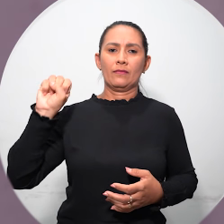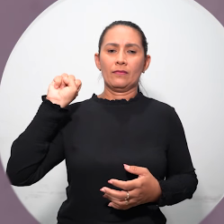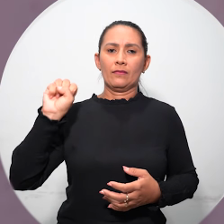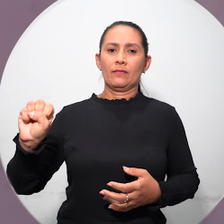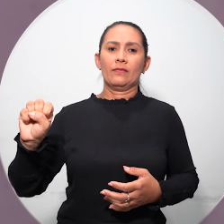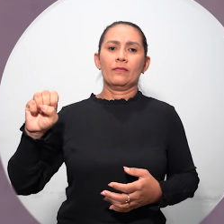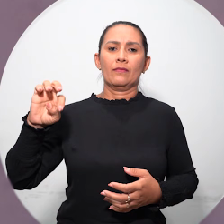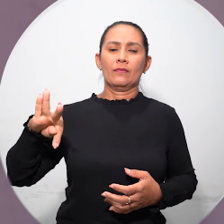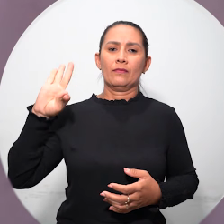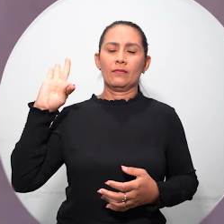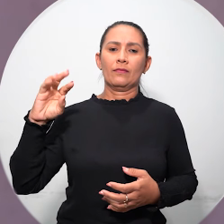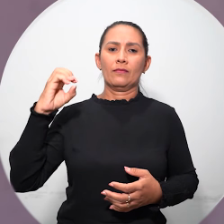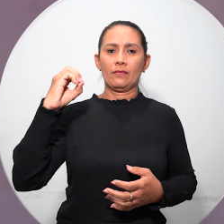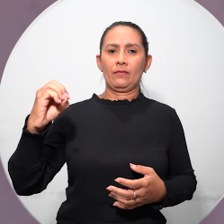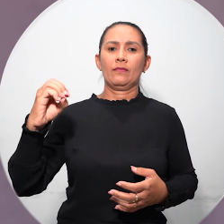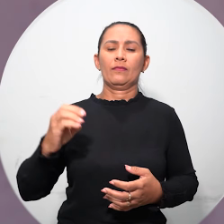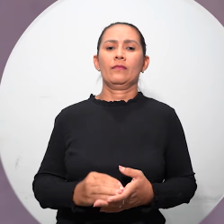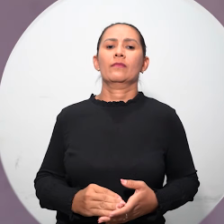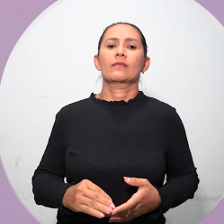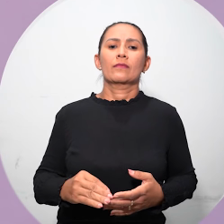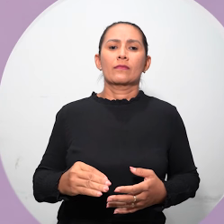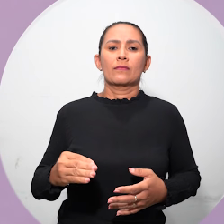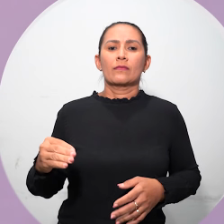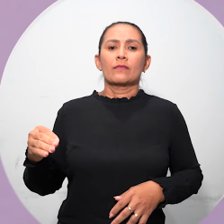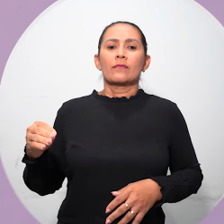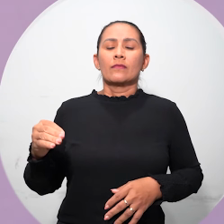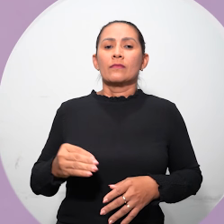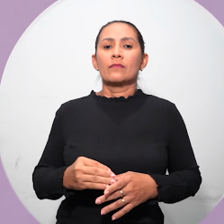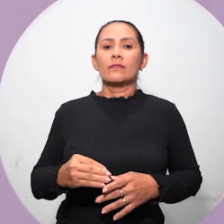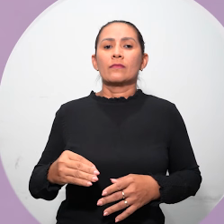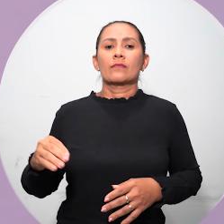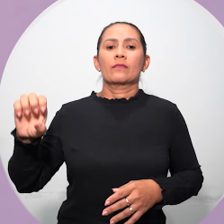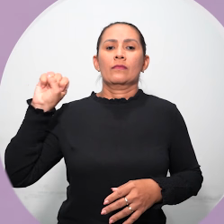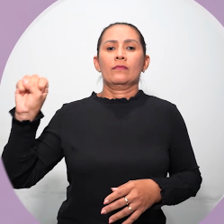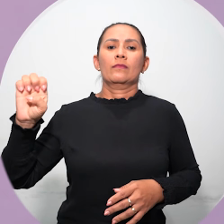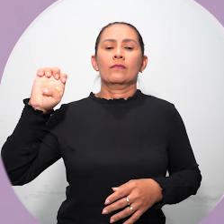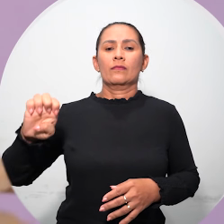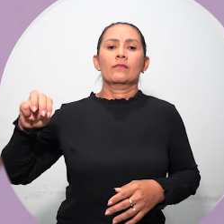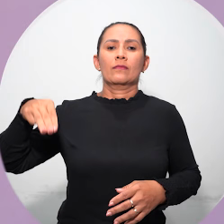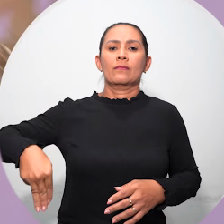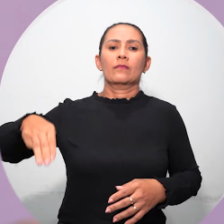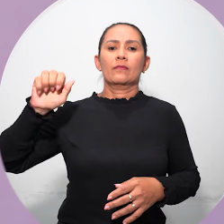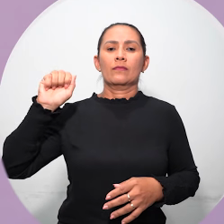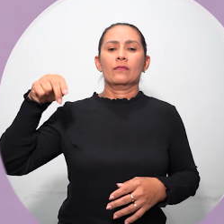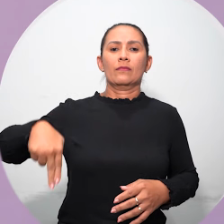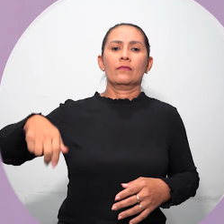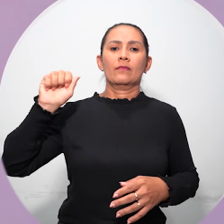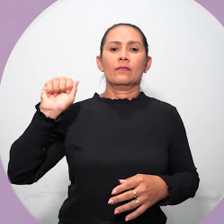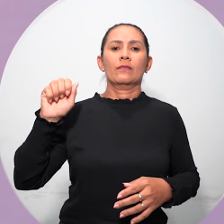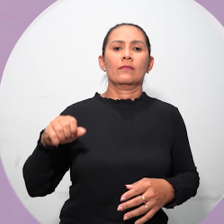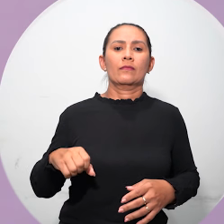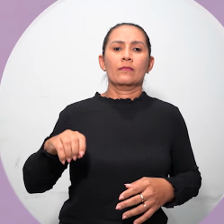Redondeza assistir A Paixão de Cristo. E era bem